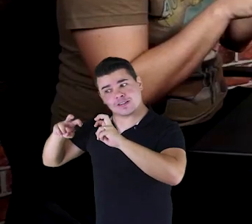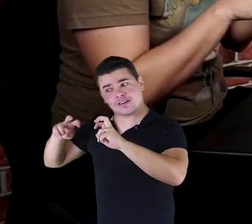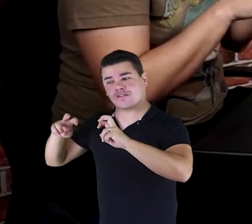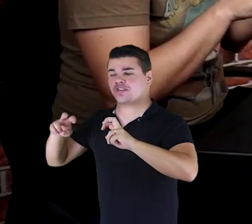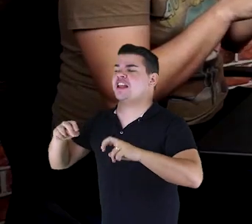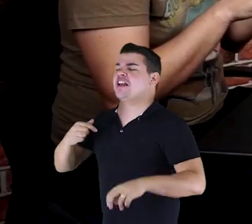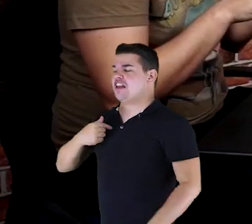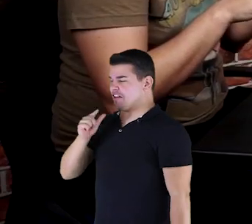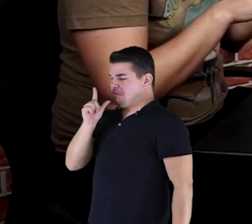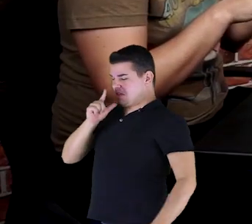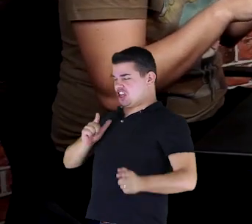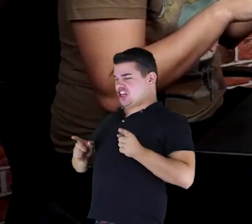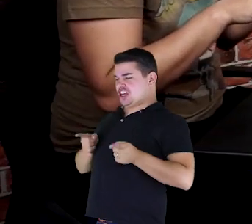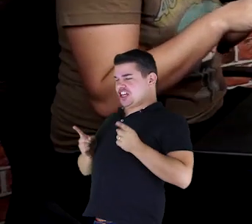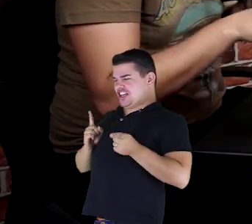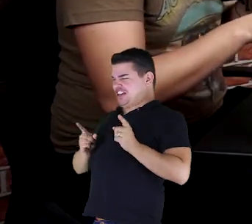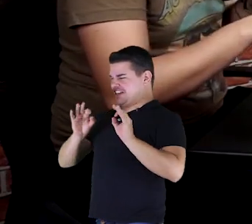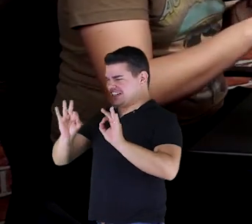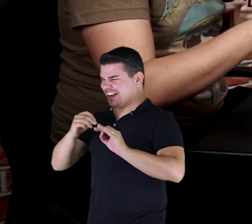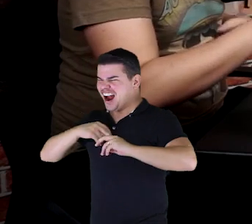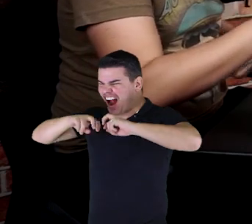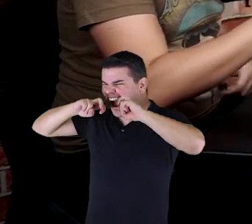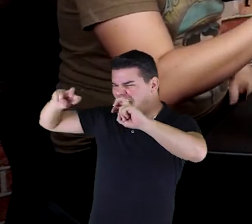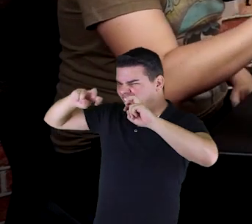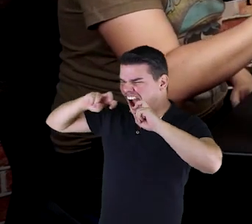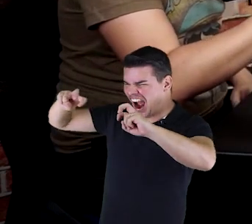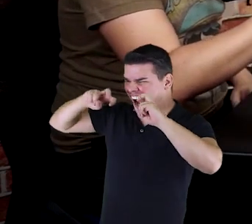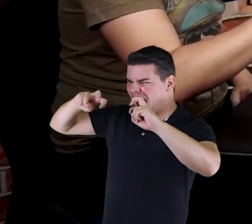É pinto de travesti. Retira um bloco.